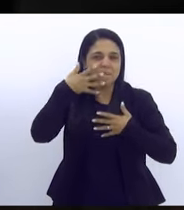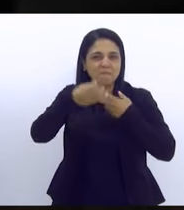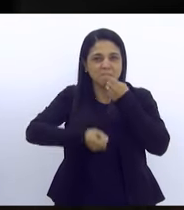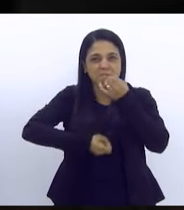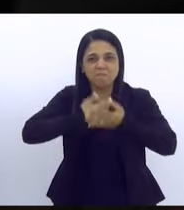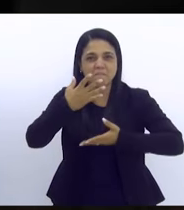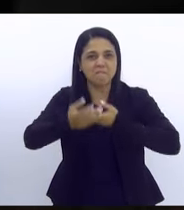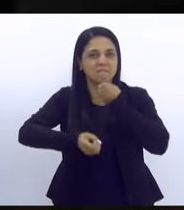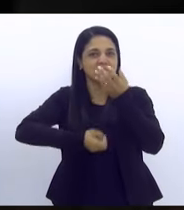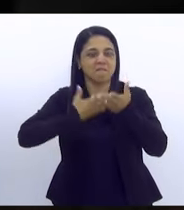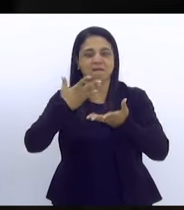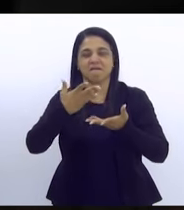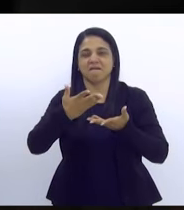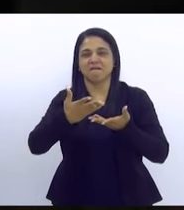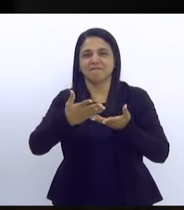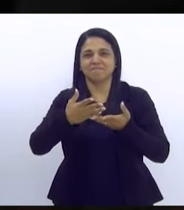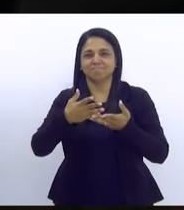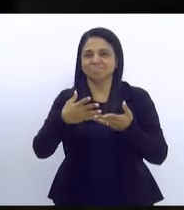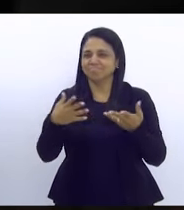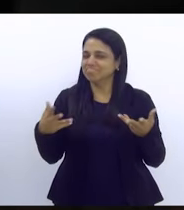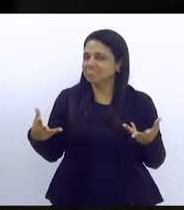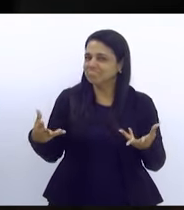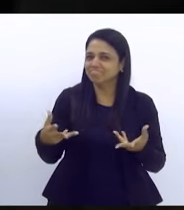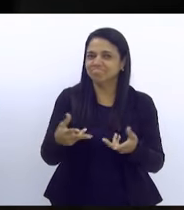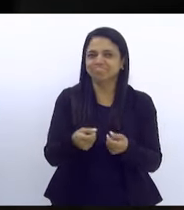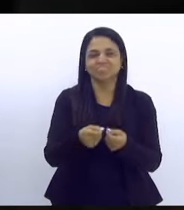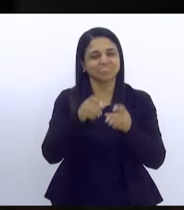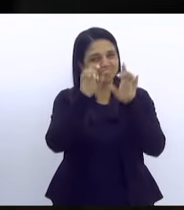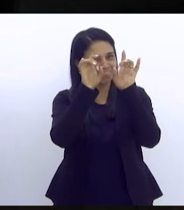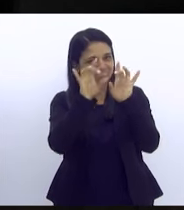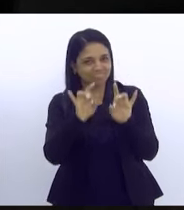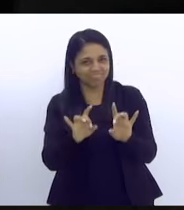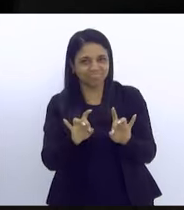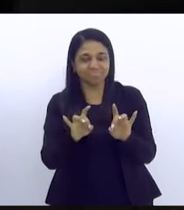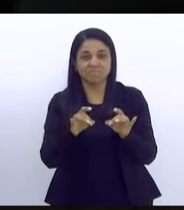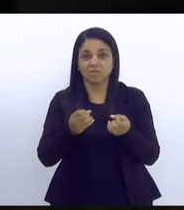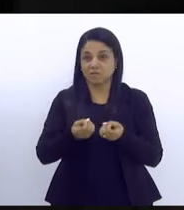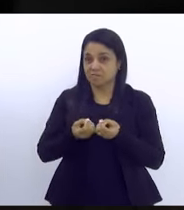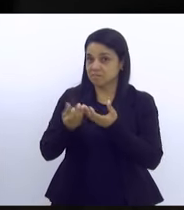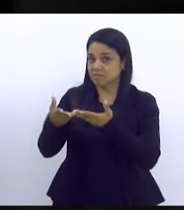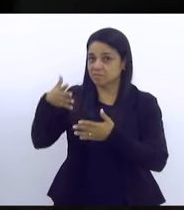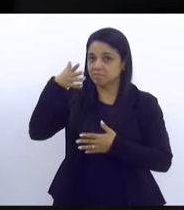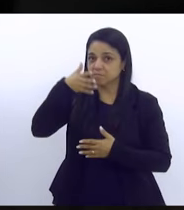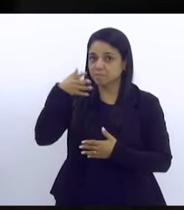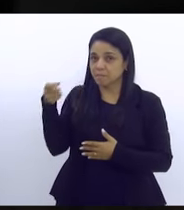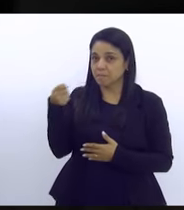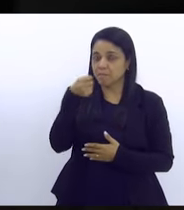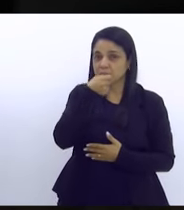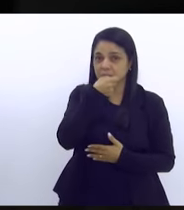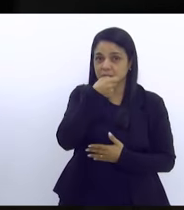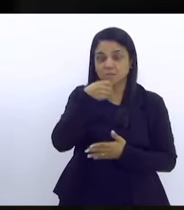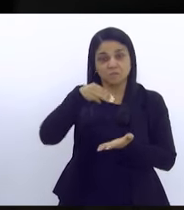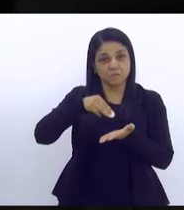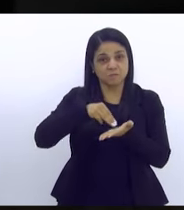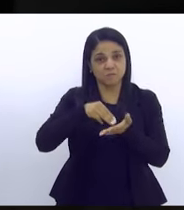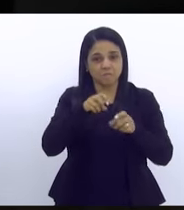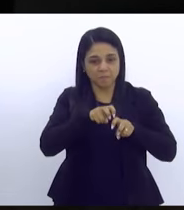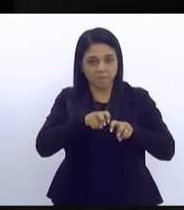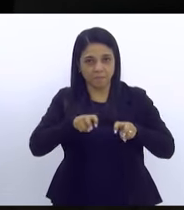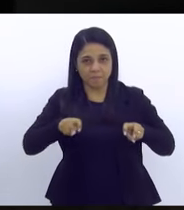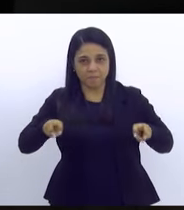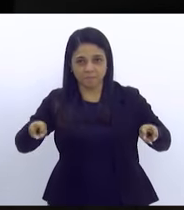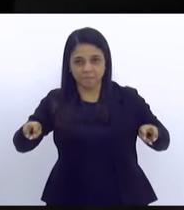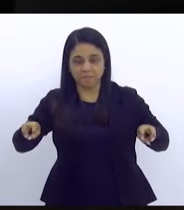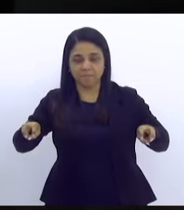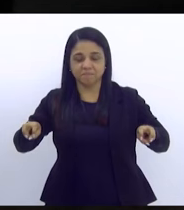dizer. E é muito, muito, muito mesmo especial. Eu queria conceder agora a fala para os membros da mesa, né?